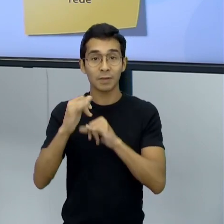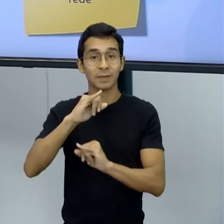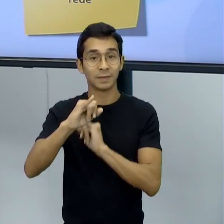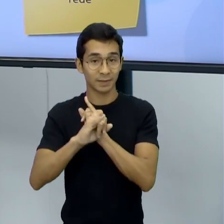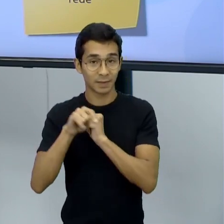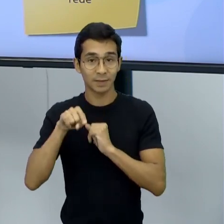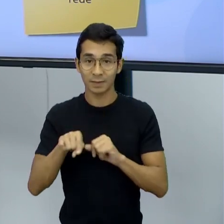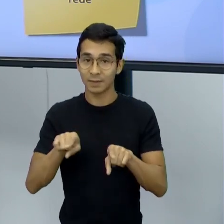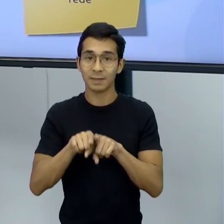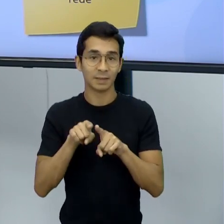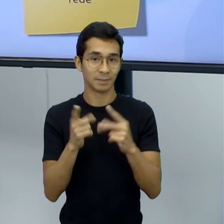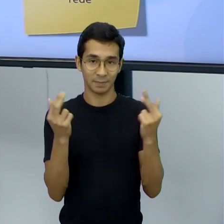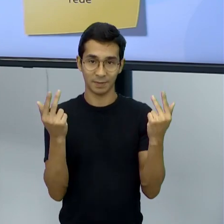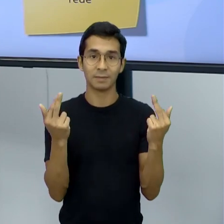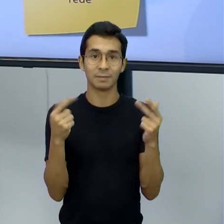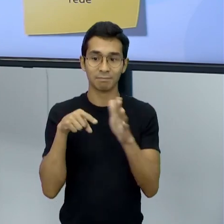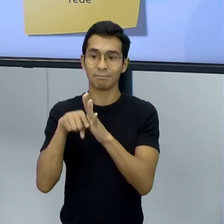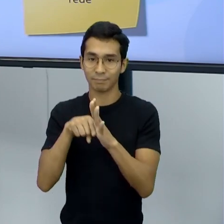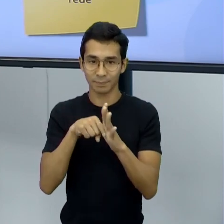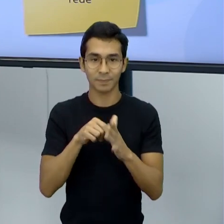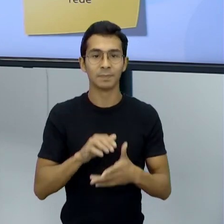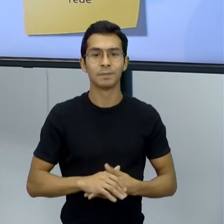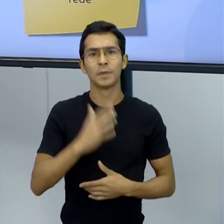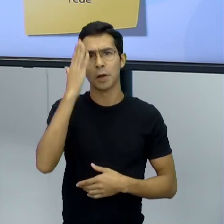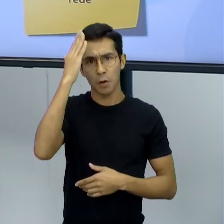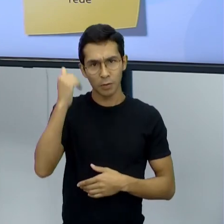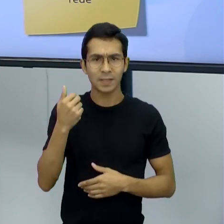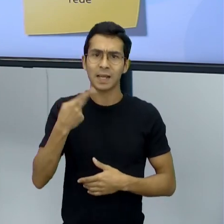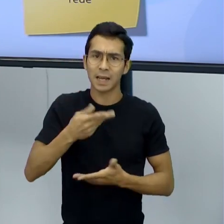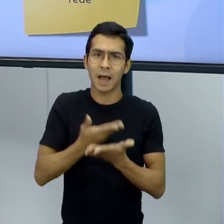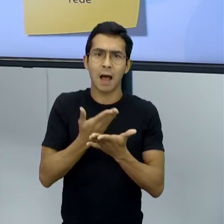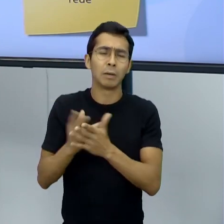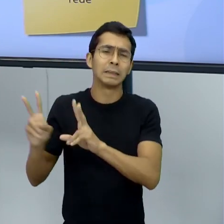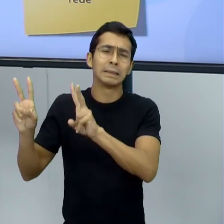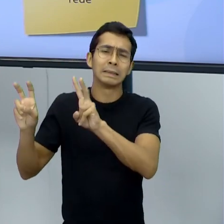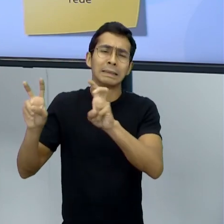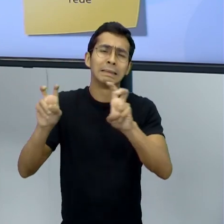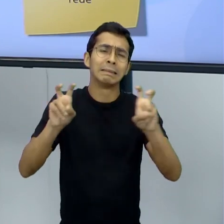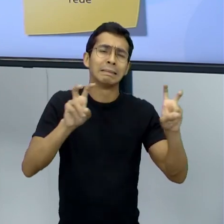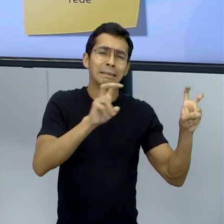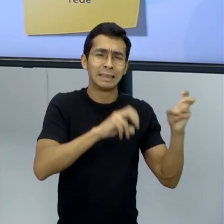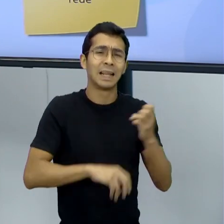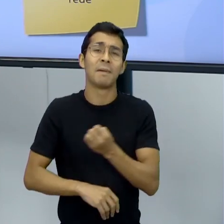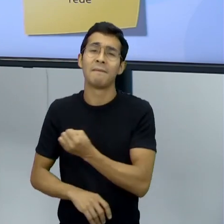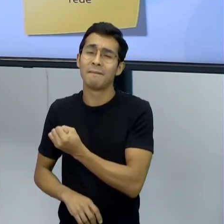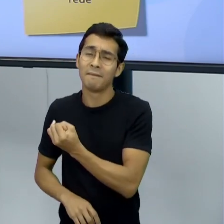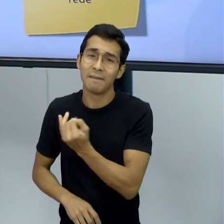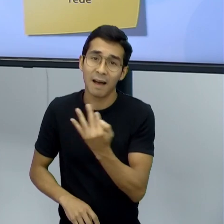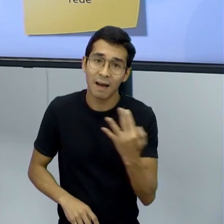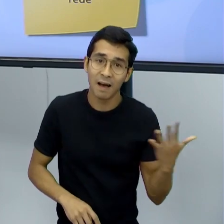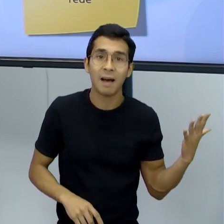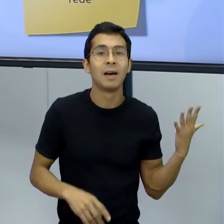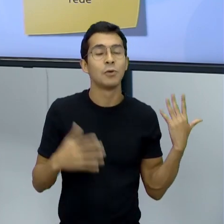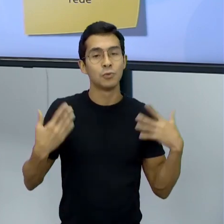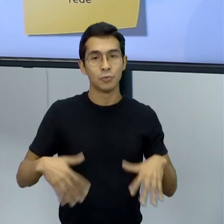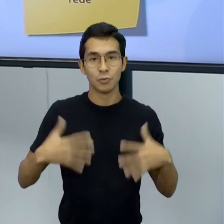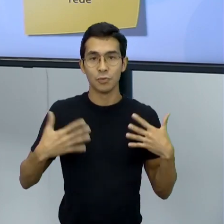sociais. Eu sei que essa aula foi enorme, teve o mesmo tempo, 30 minutinhos, mas com muito conteúdo. Eu recomendo